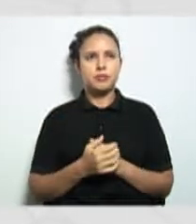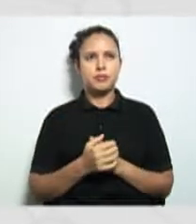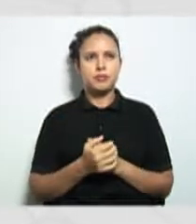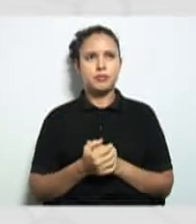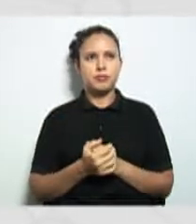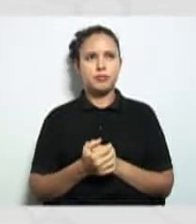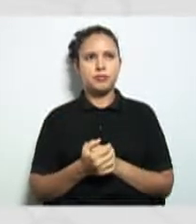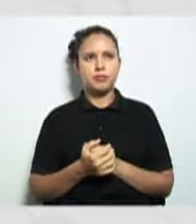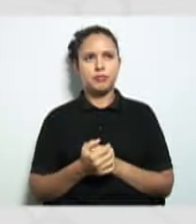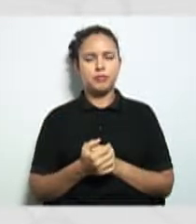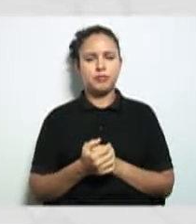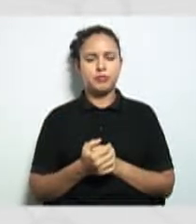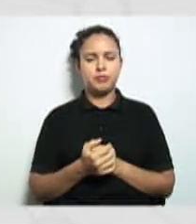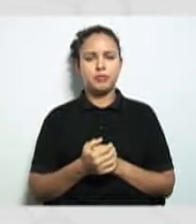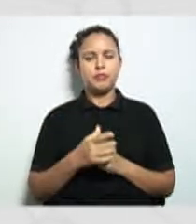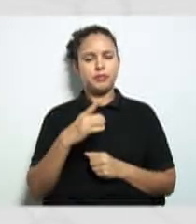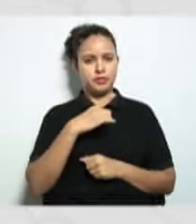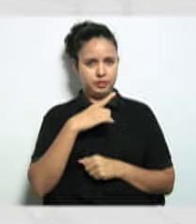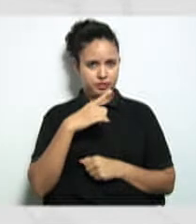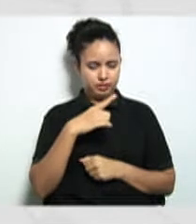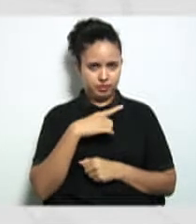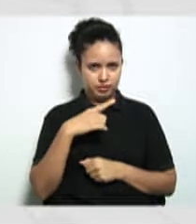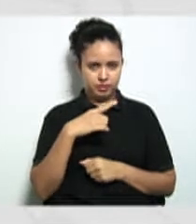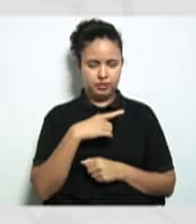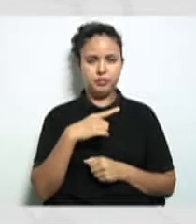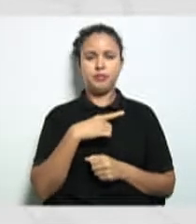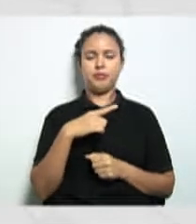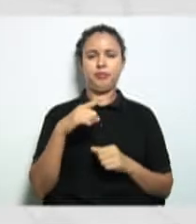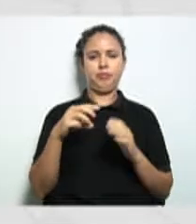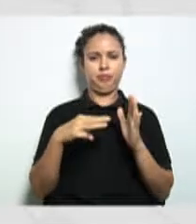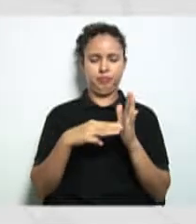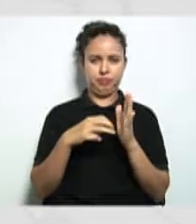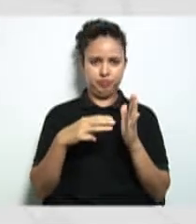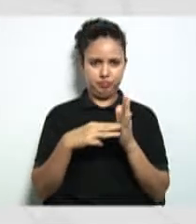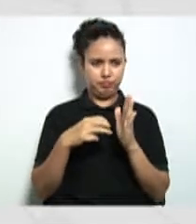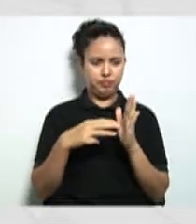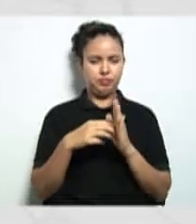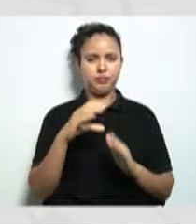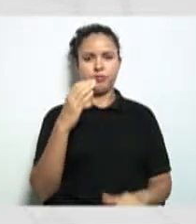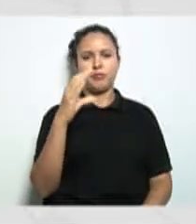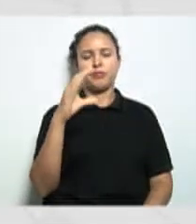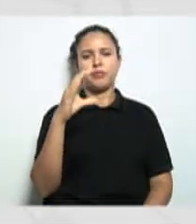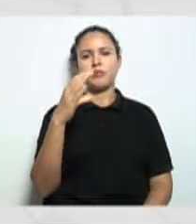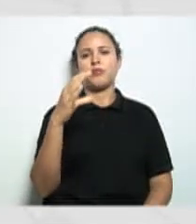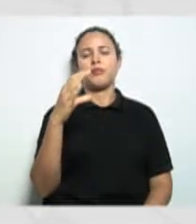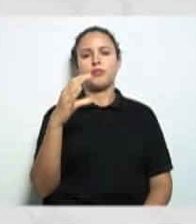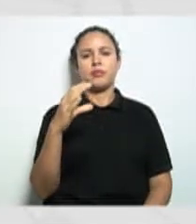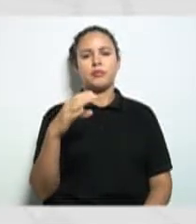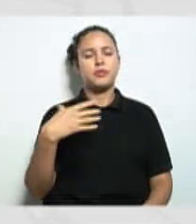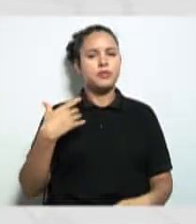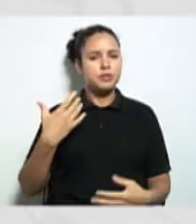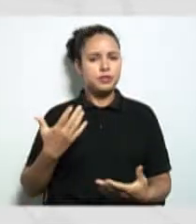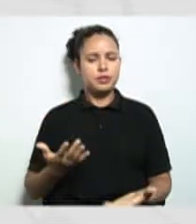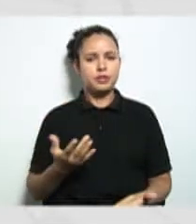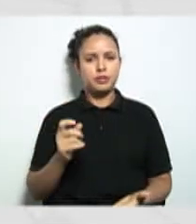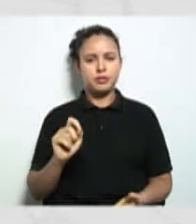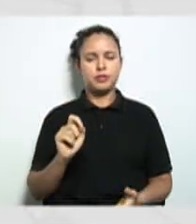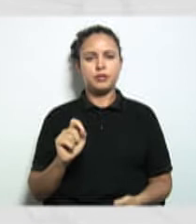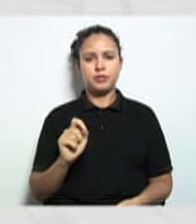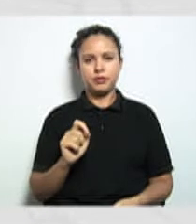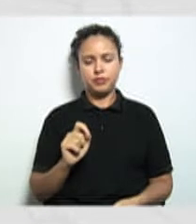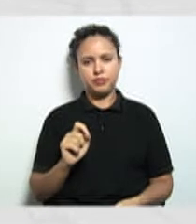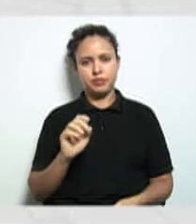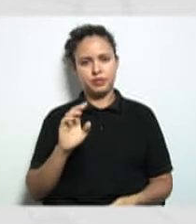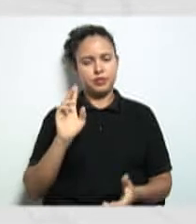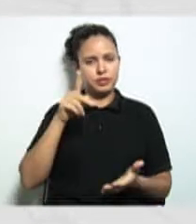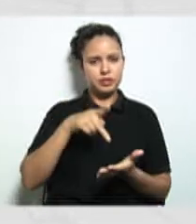científica, ela baseia-se em um método científico. Então, essa alternativa é